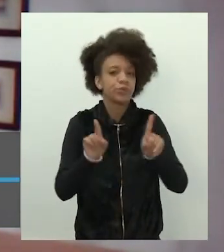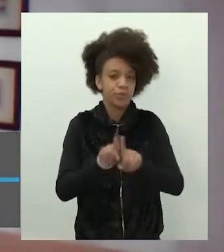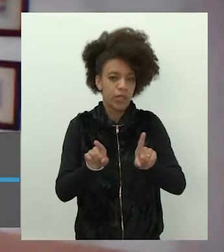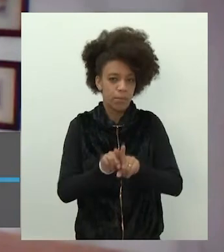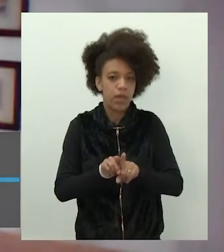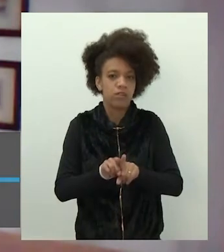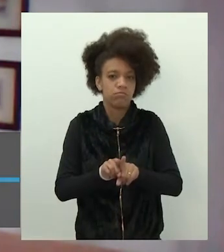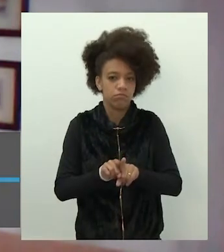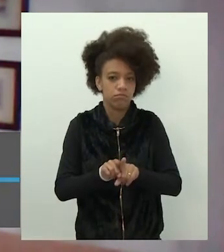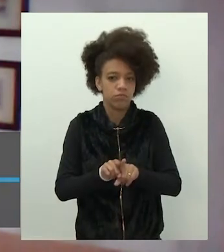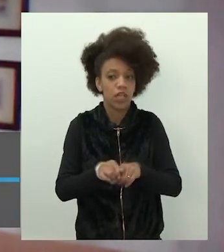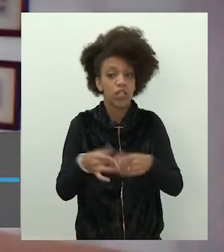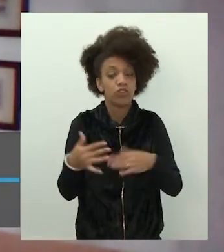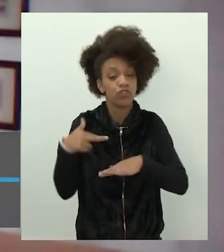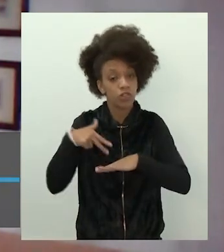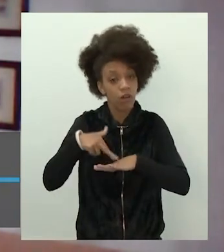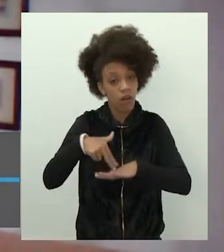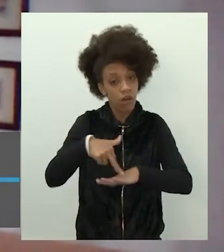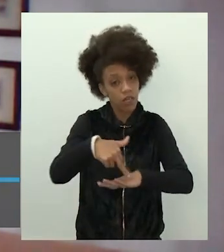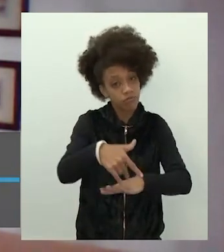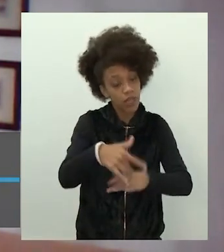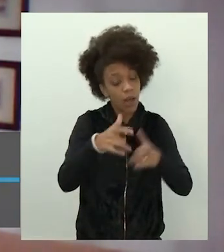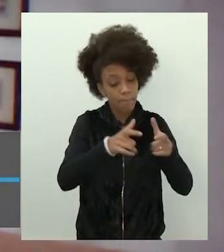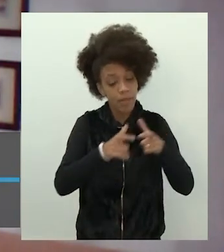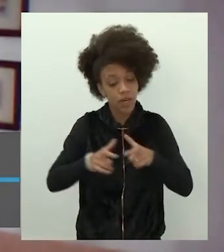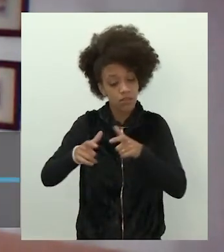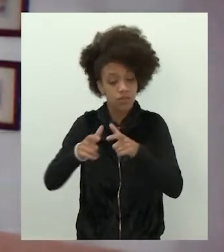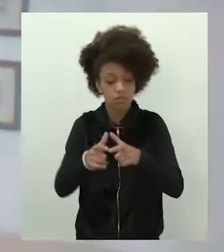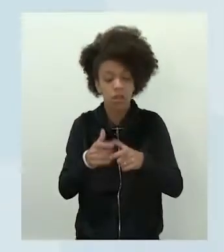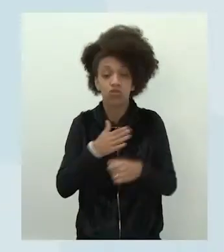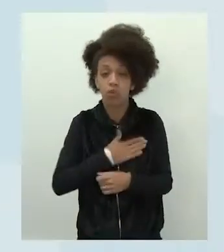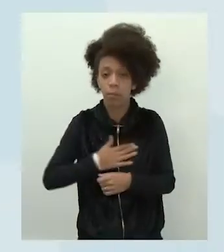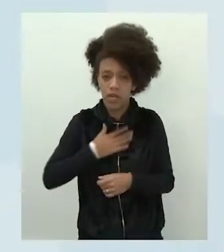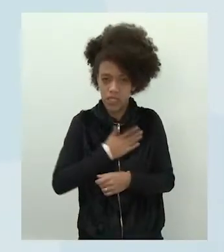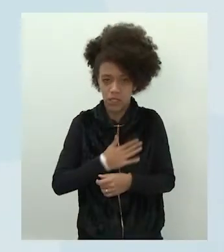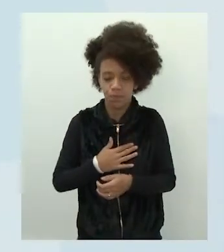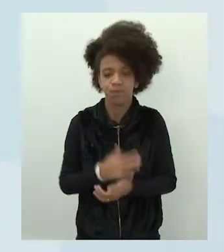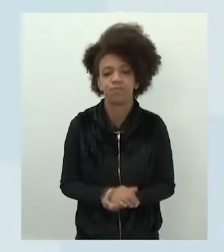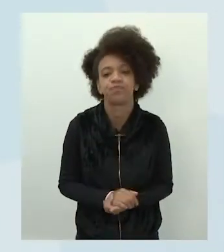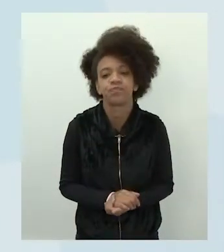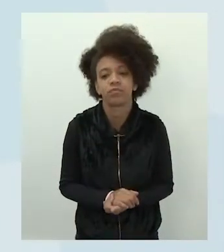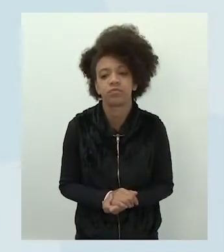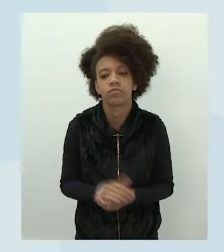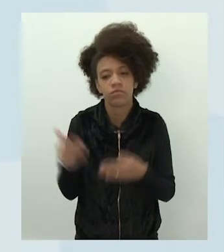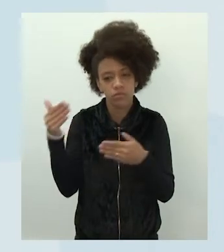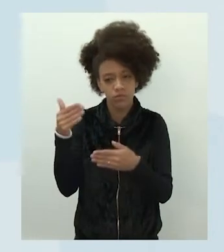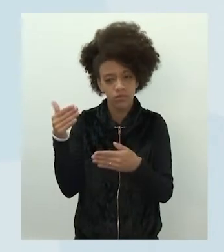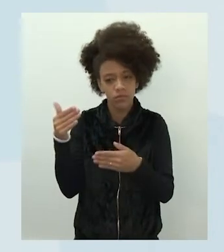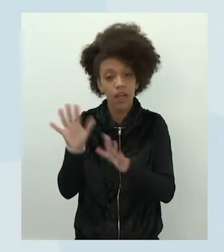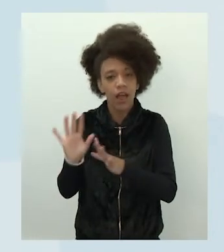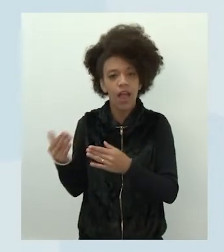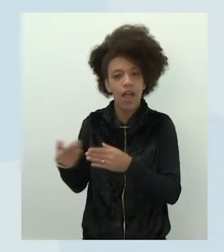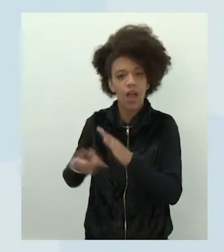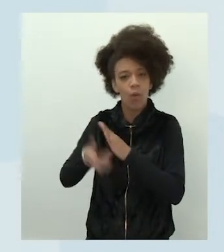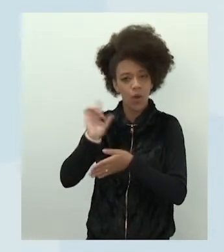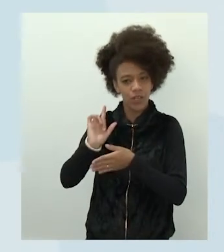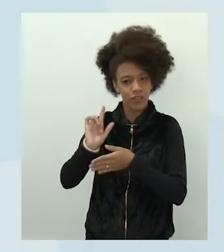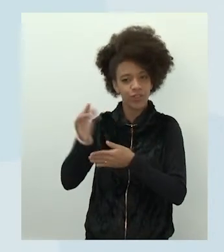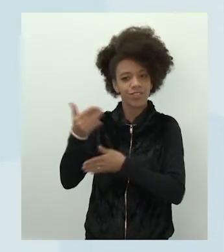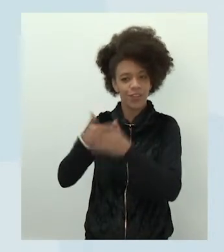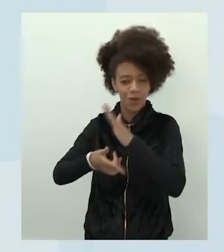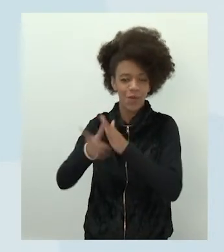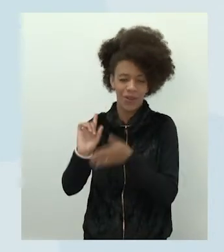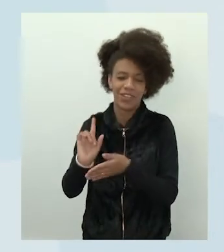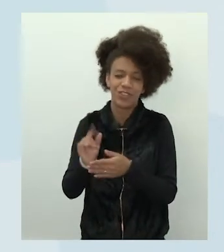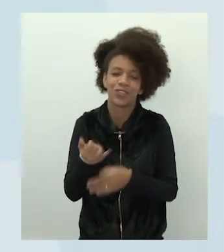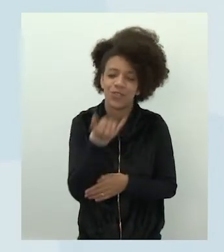poder andar pela cidade com prazer. Próximo, por favor. próximo não, aquele mesmo. Não, era aquele